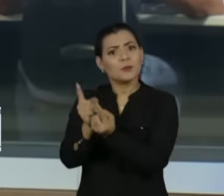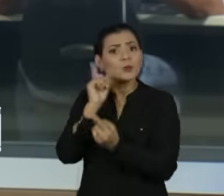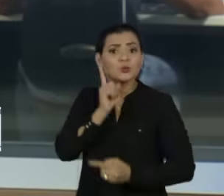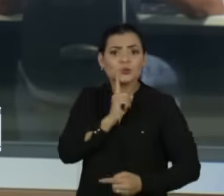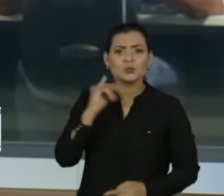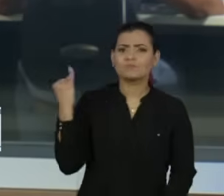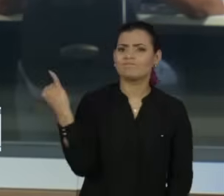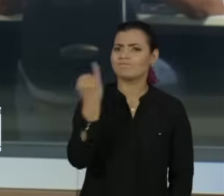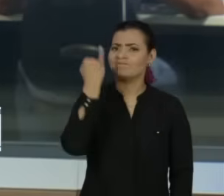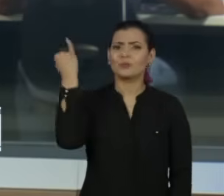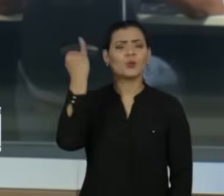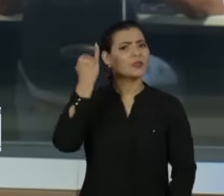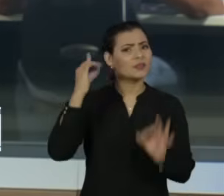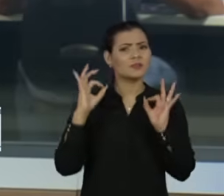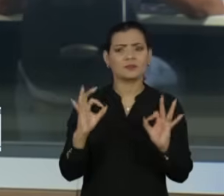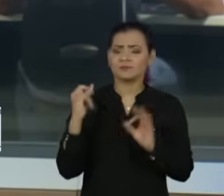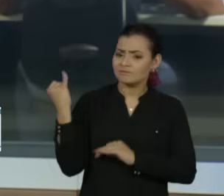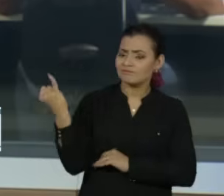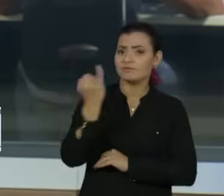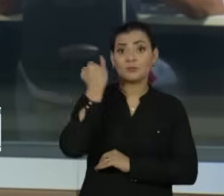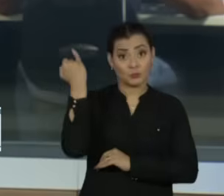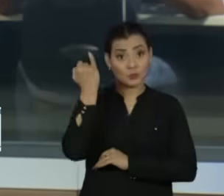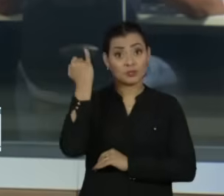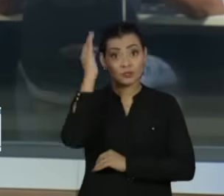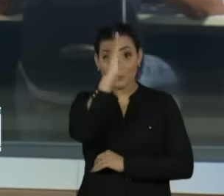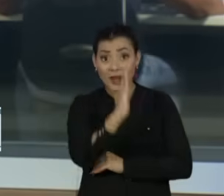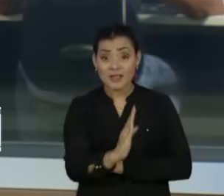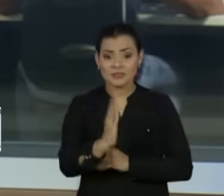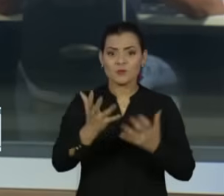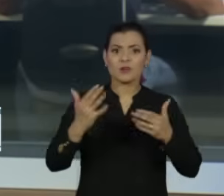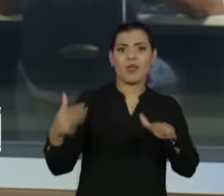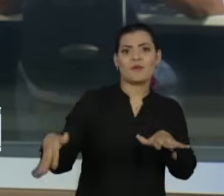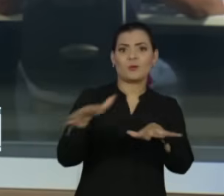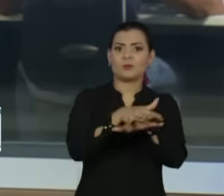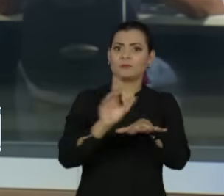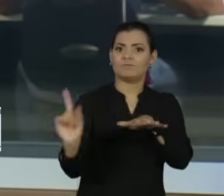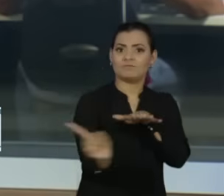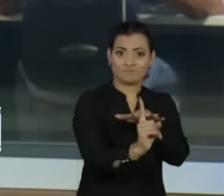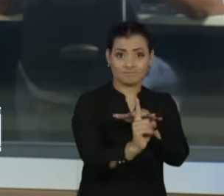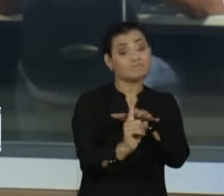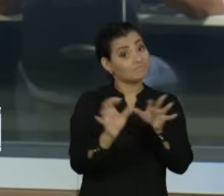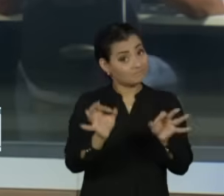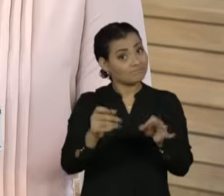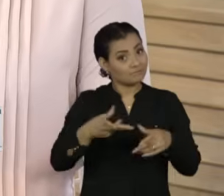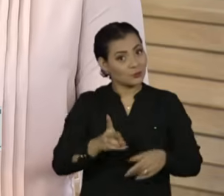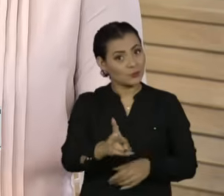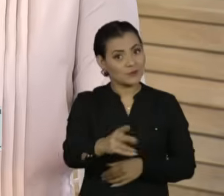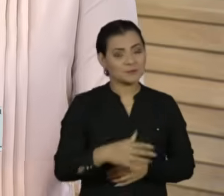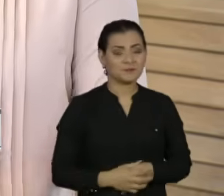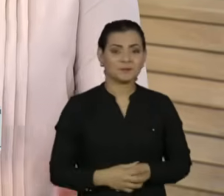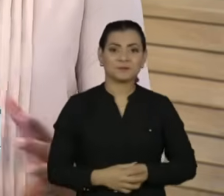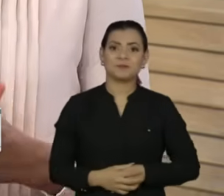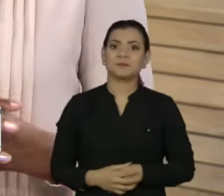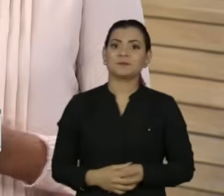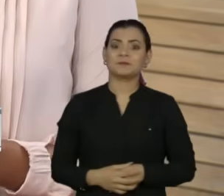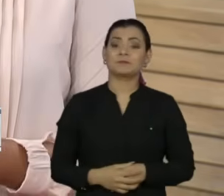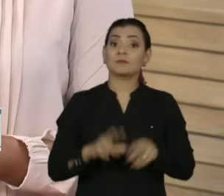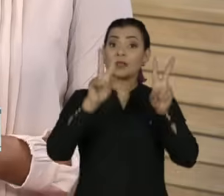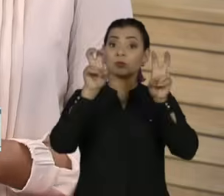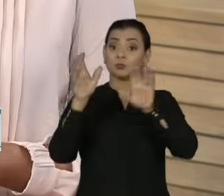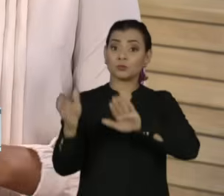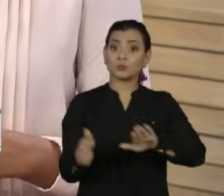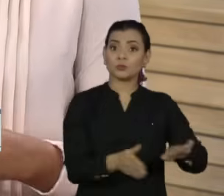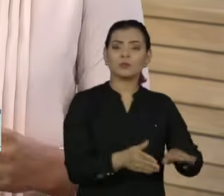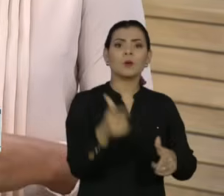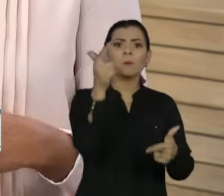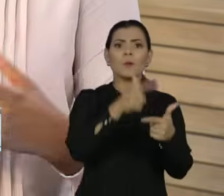que é fundamental num país que quer ser inclusivo, né? Vamos seguir, Joyce. Vamos mudar de assunto. A